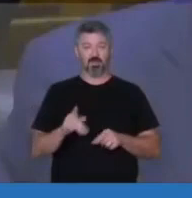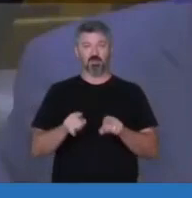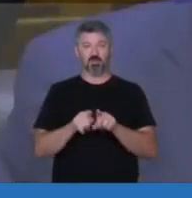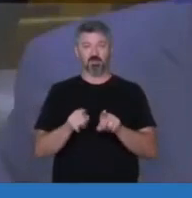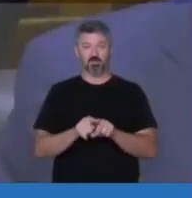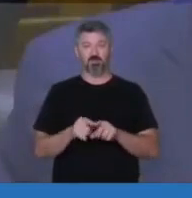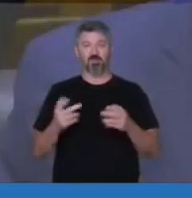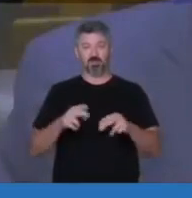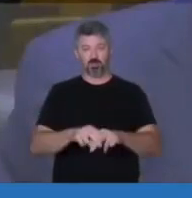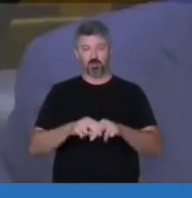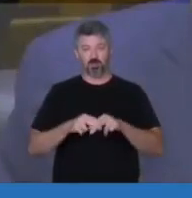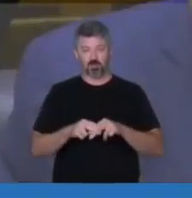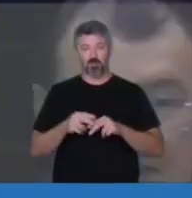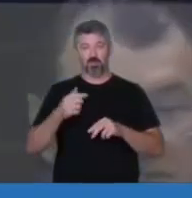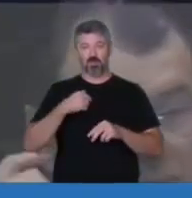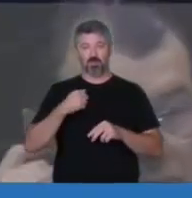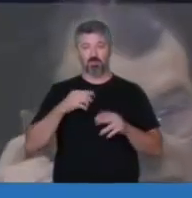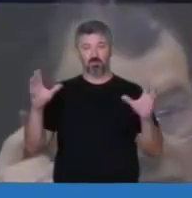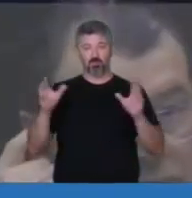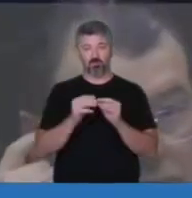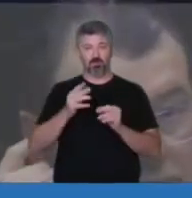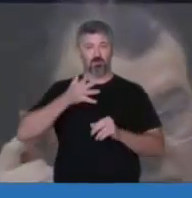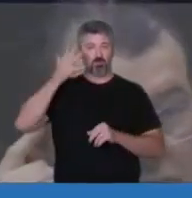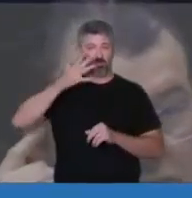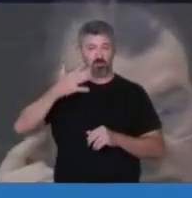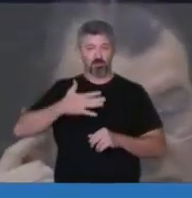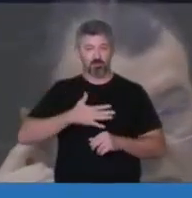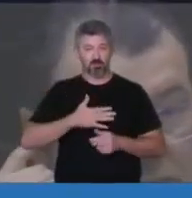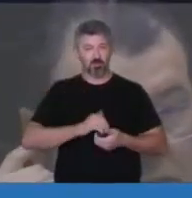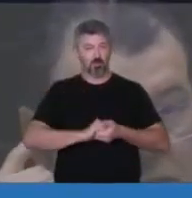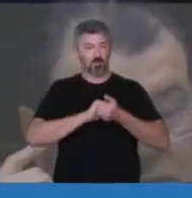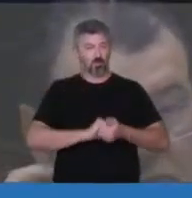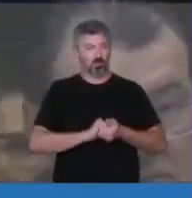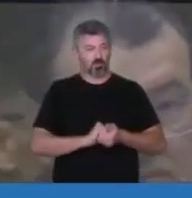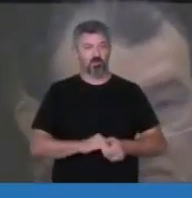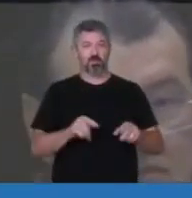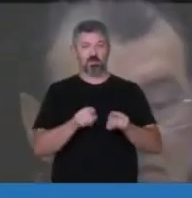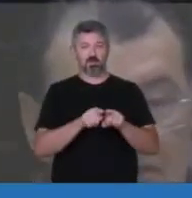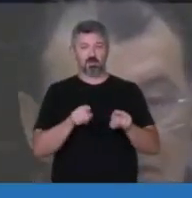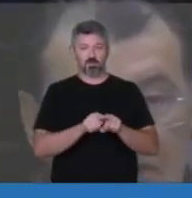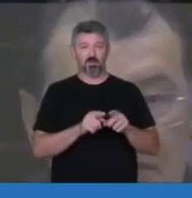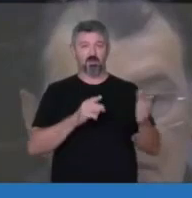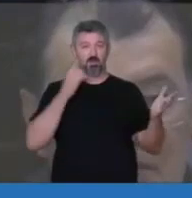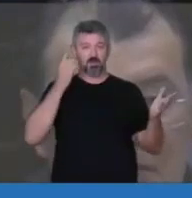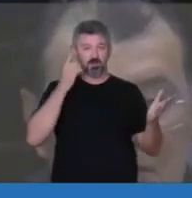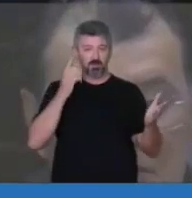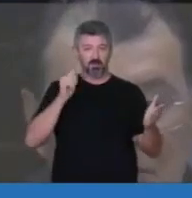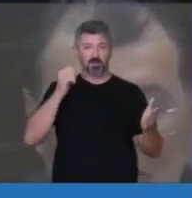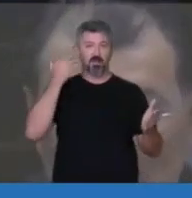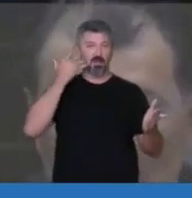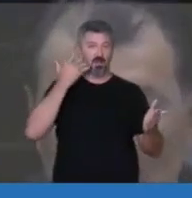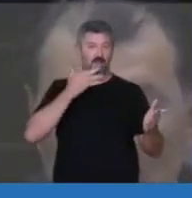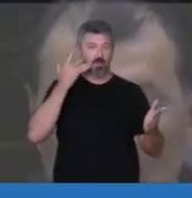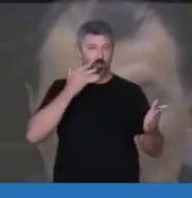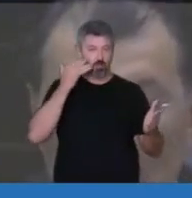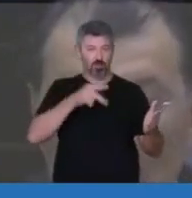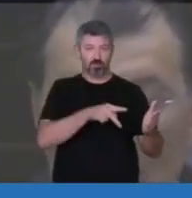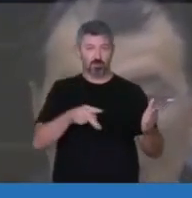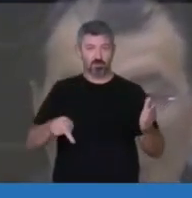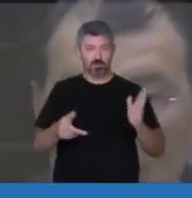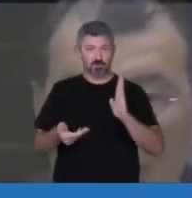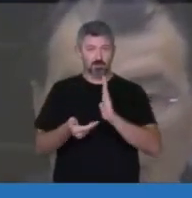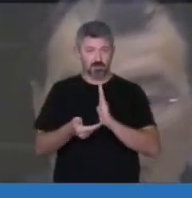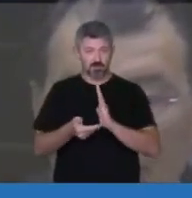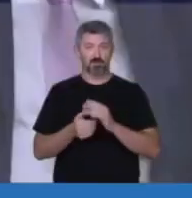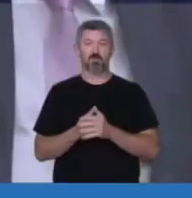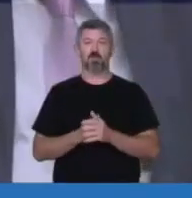da lógica tributária vai começar a funcionar reforço há problemas né eles terão que ser ser debatidos ao longo dos